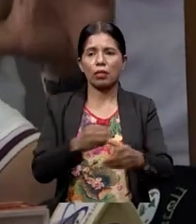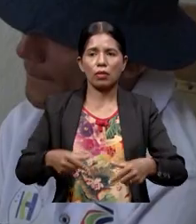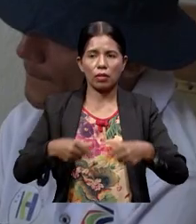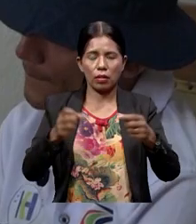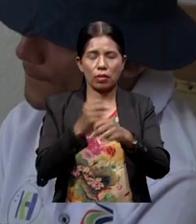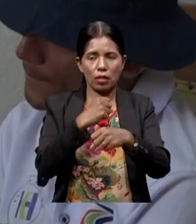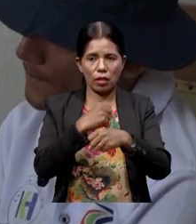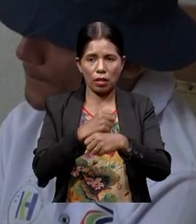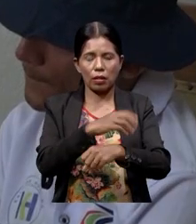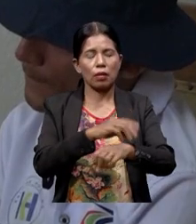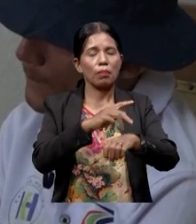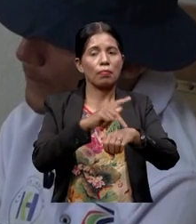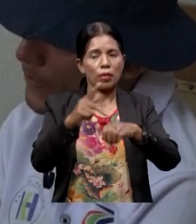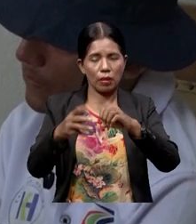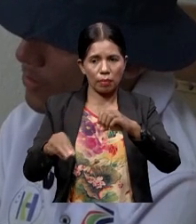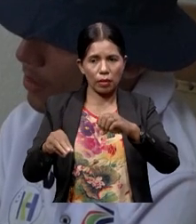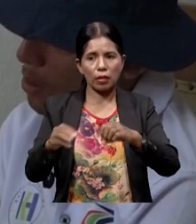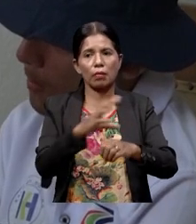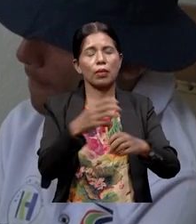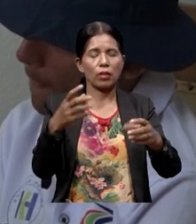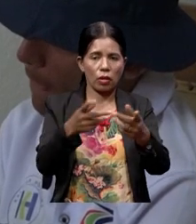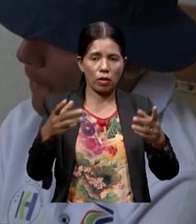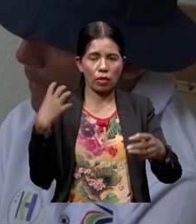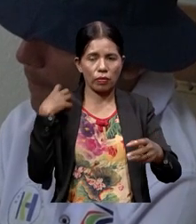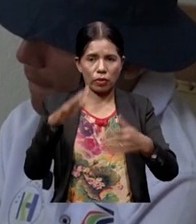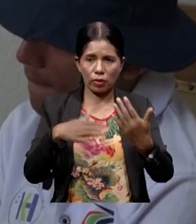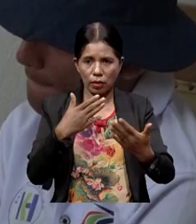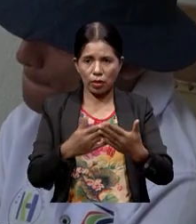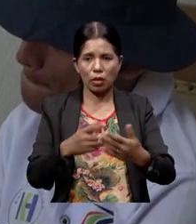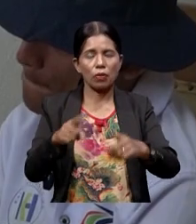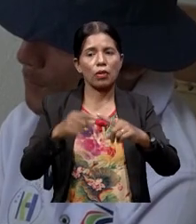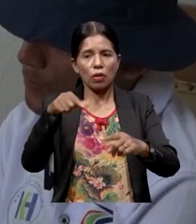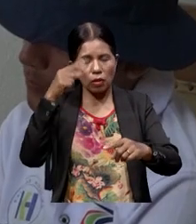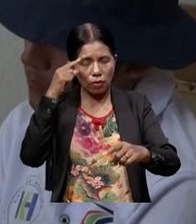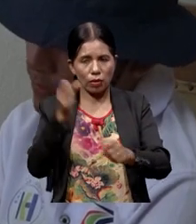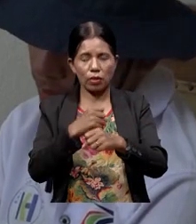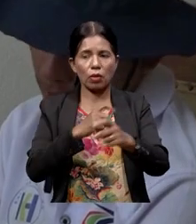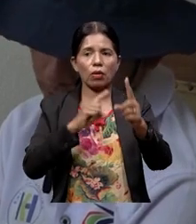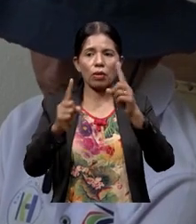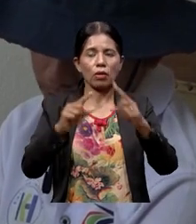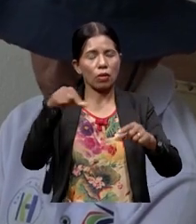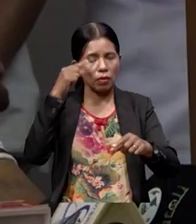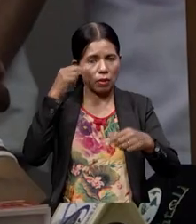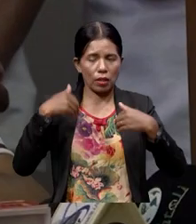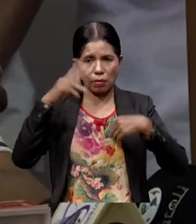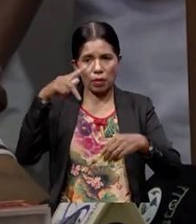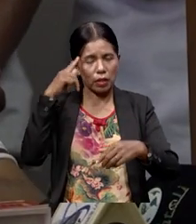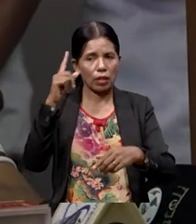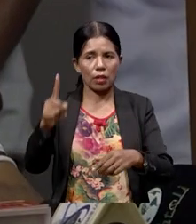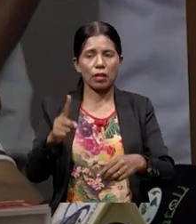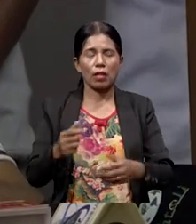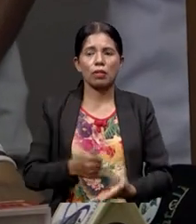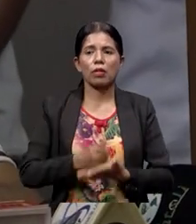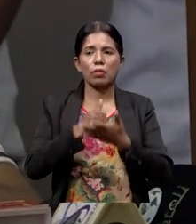halo mapping mostra a localização minha escritório. Para o né, vai hira governo a cara intervenção uma cata, o governo é política hira, a to